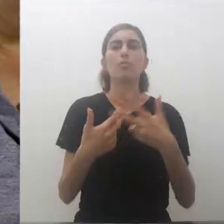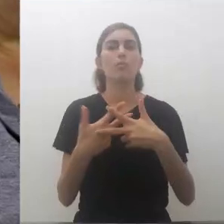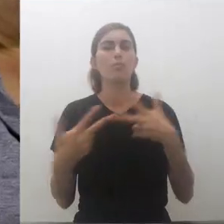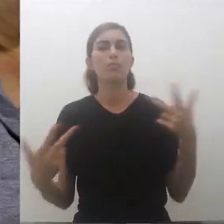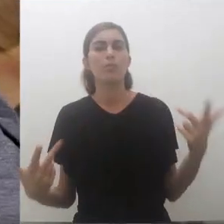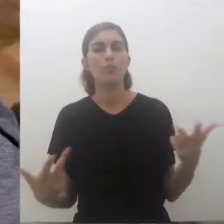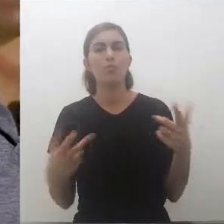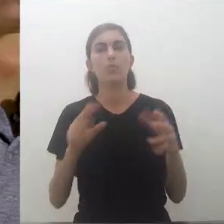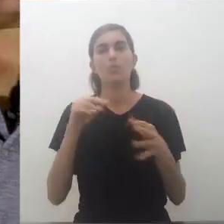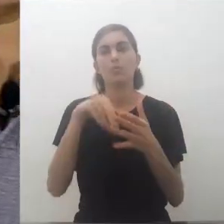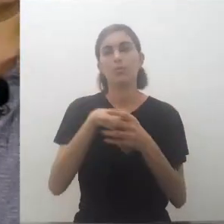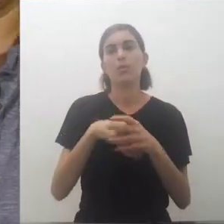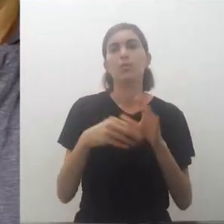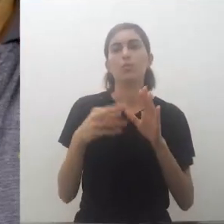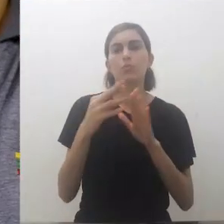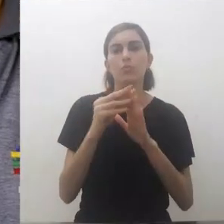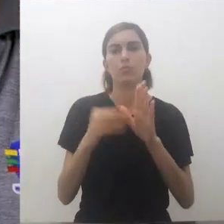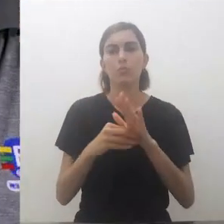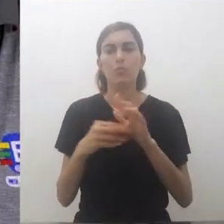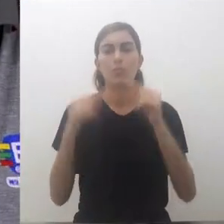enquadrado dentro desses pontos